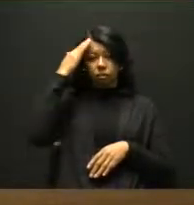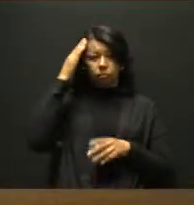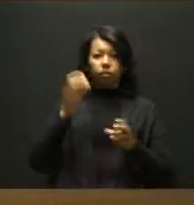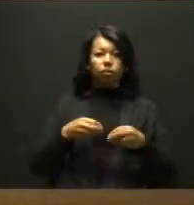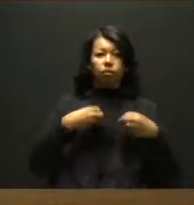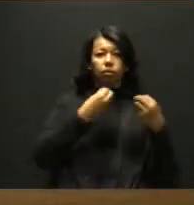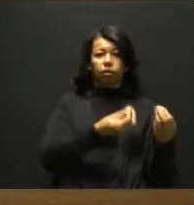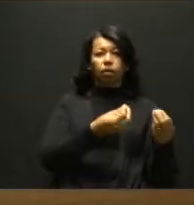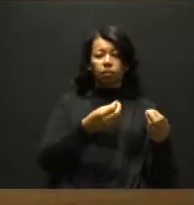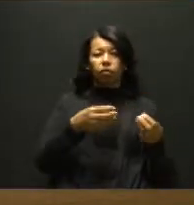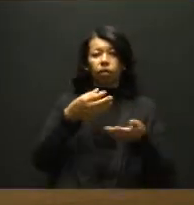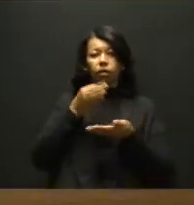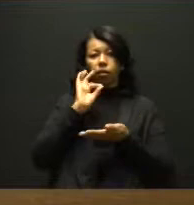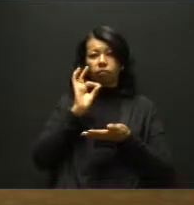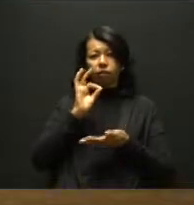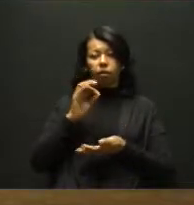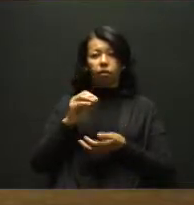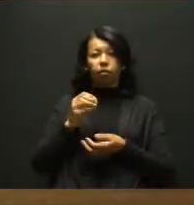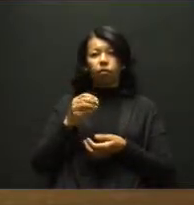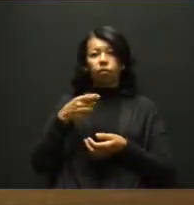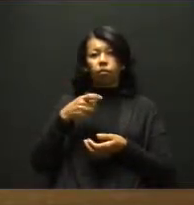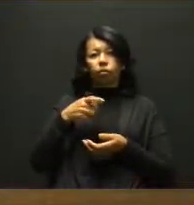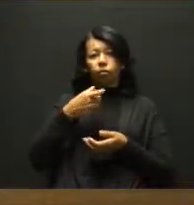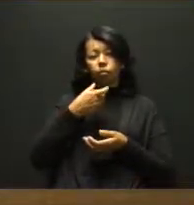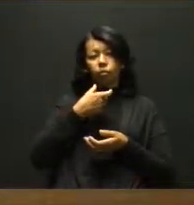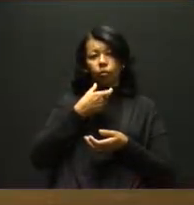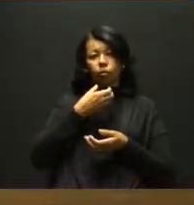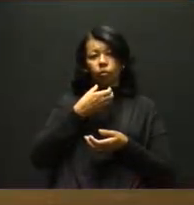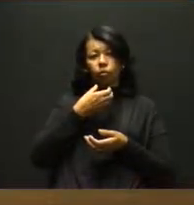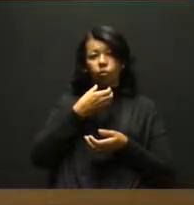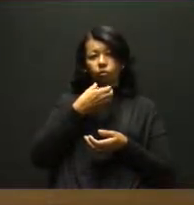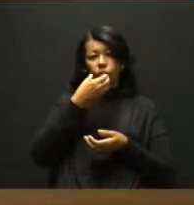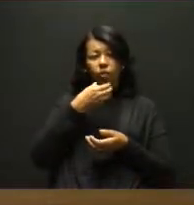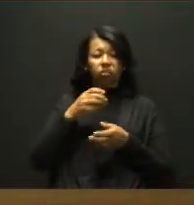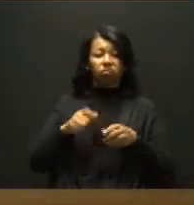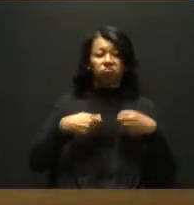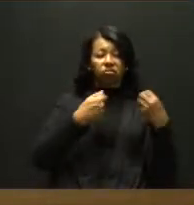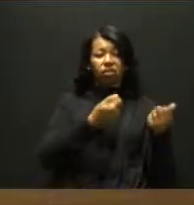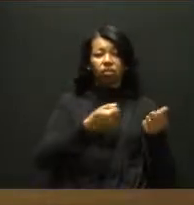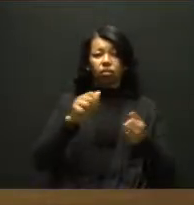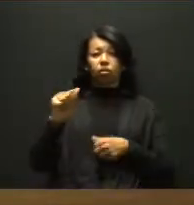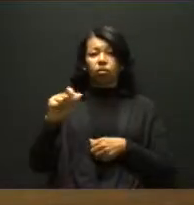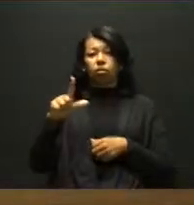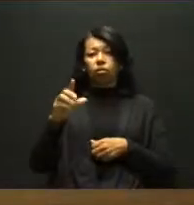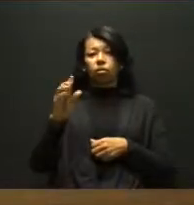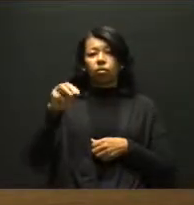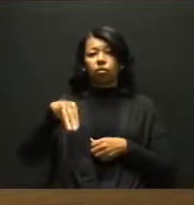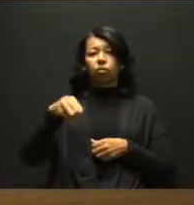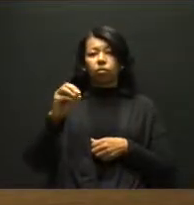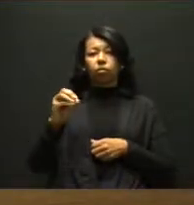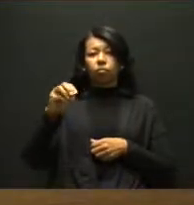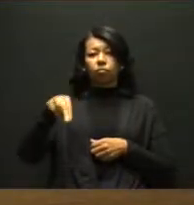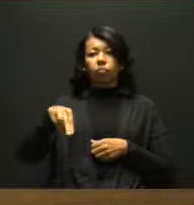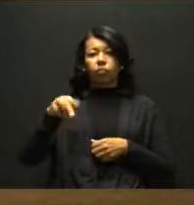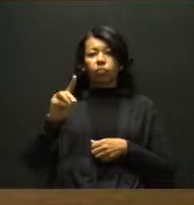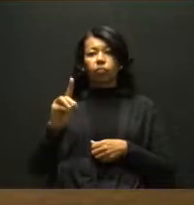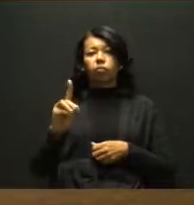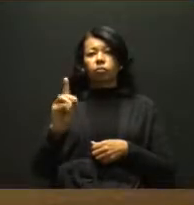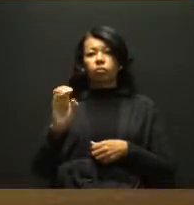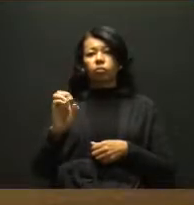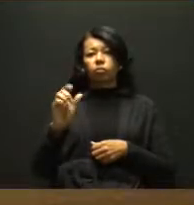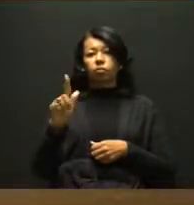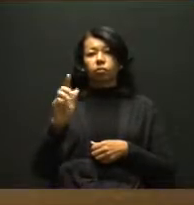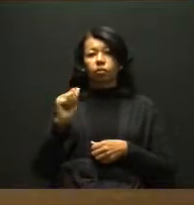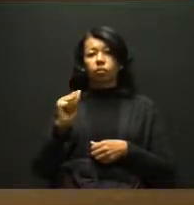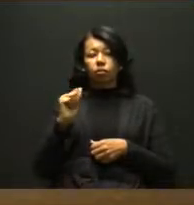bolacha então da almôndega melhorou só que essa mônica foi isso foi dito para nós e também algumas meninas que você torcedor que cada um